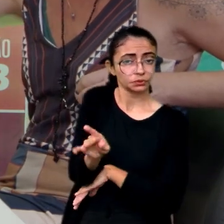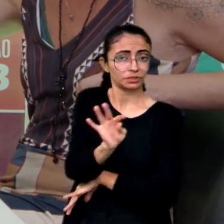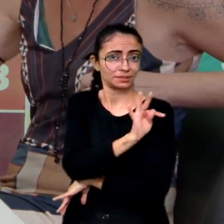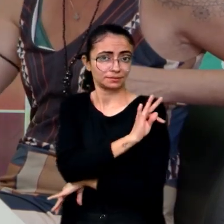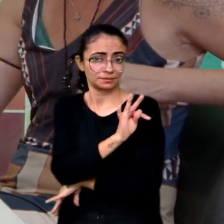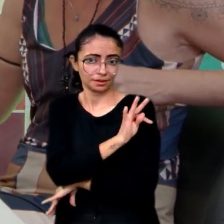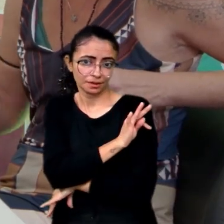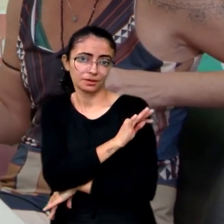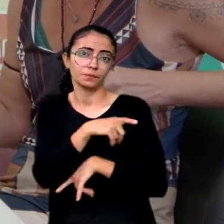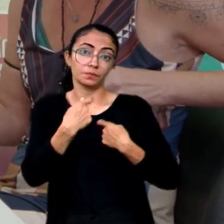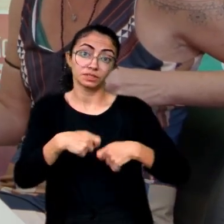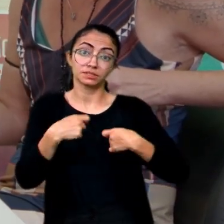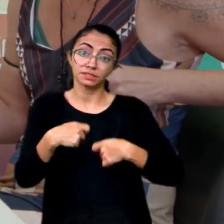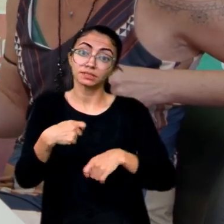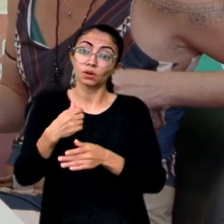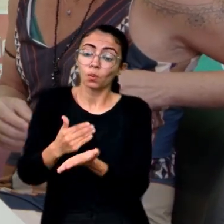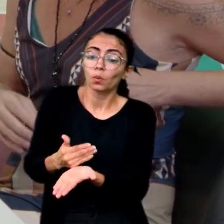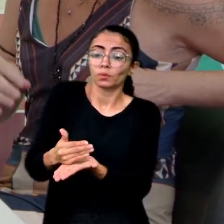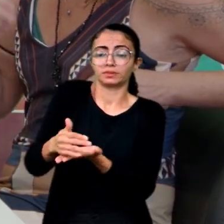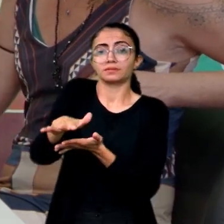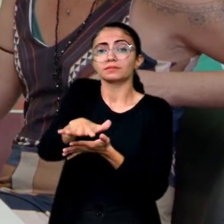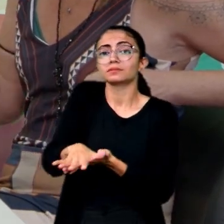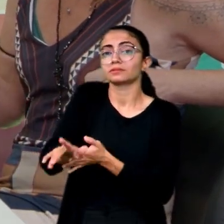que começar com a gestão.